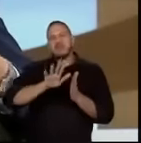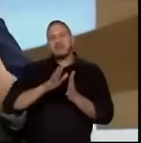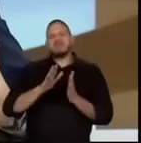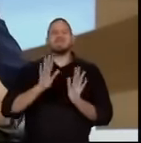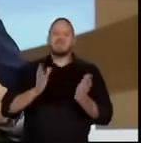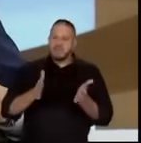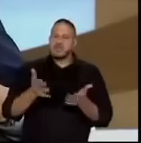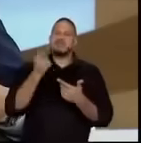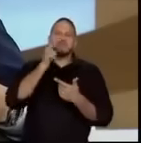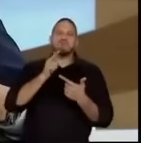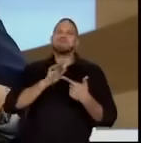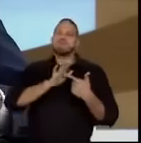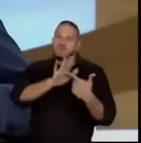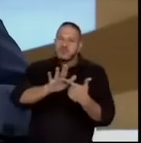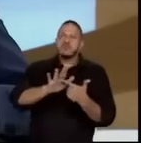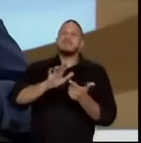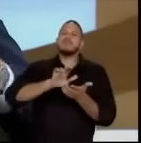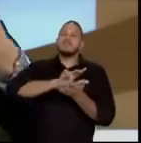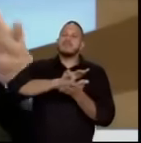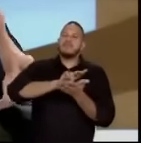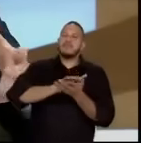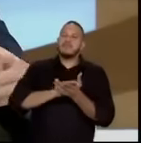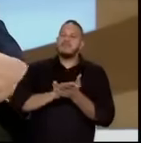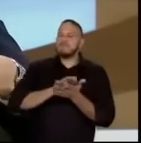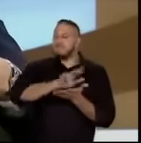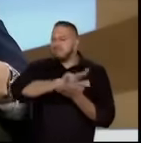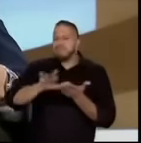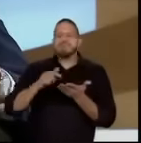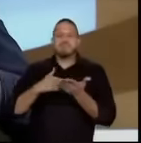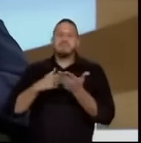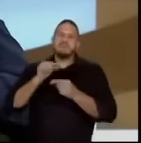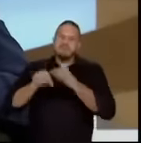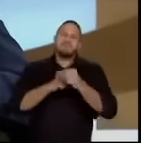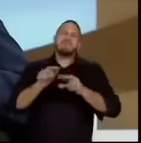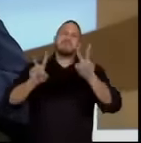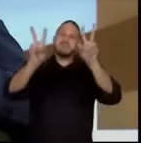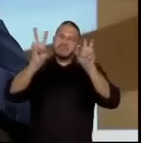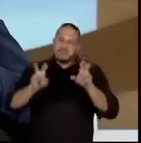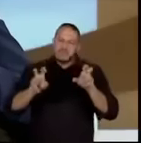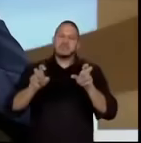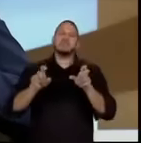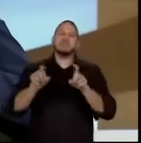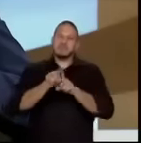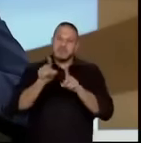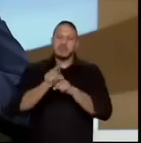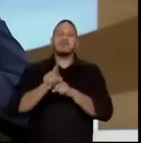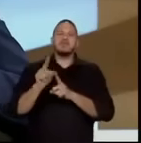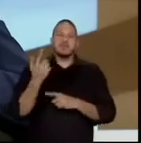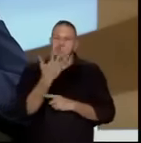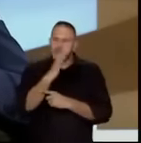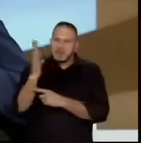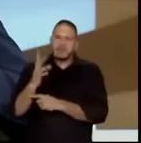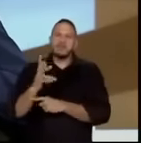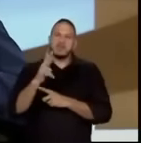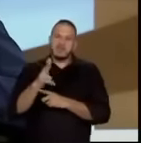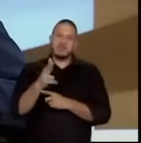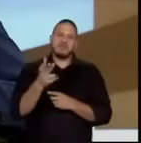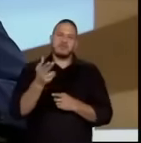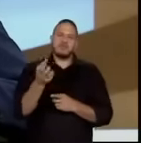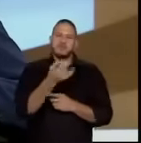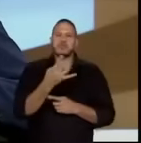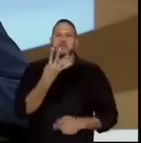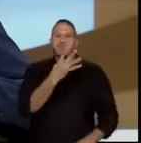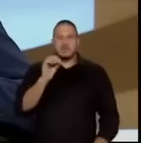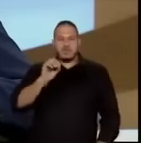já demonstramos uma série de questões ambientais, como essa do volume de esses 400